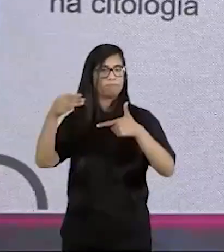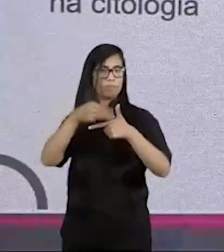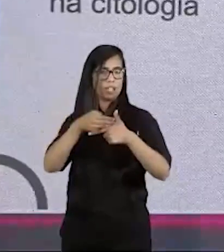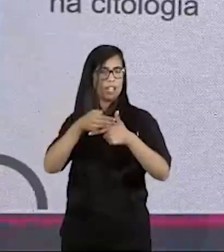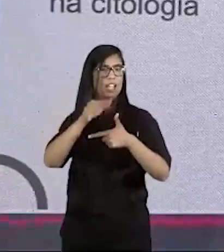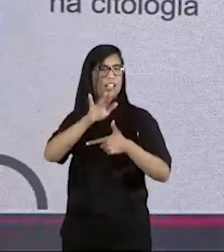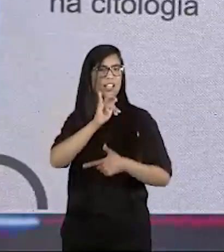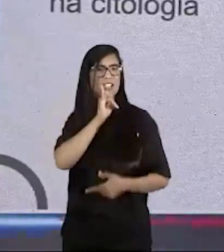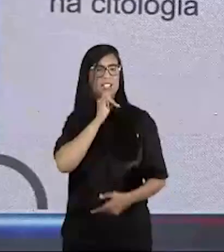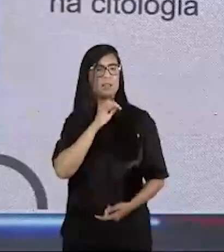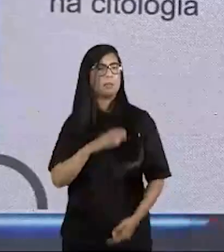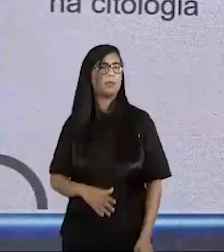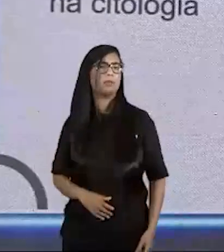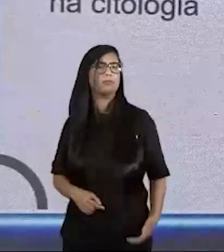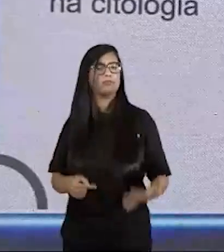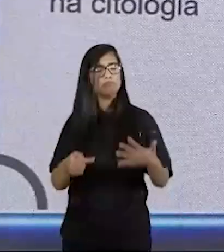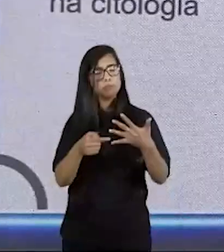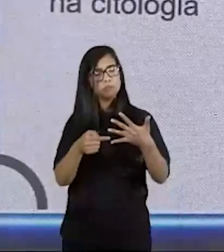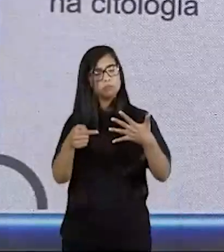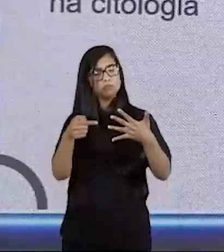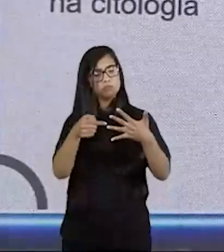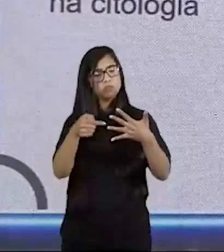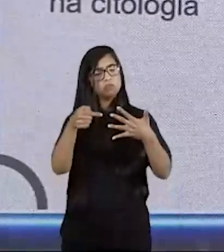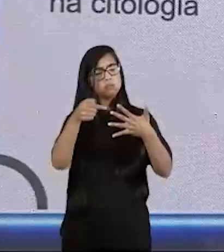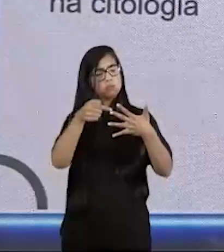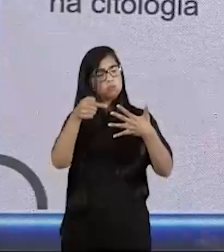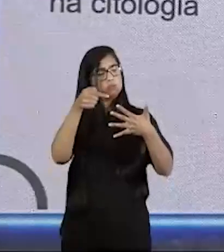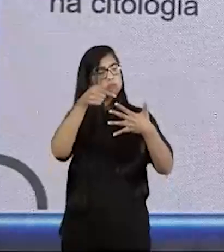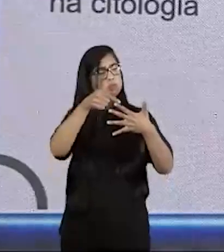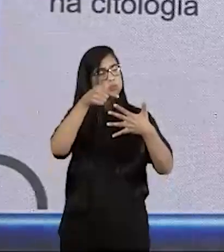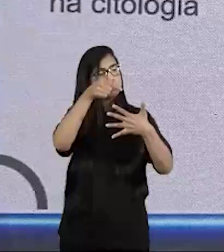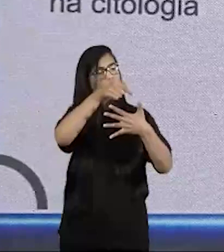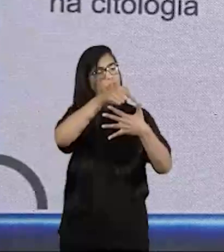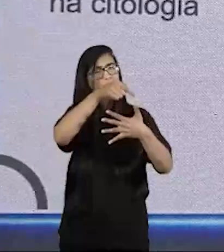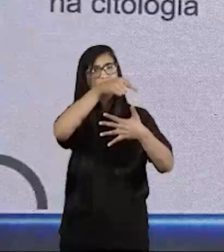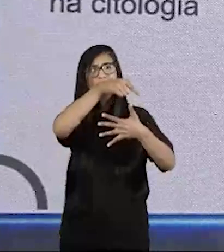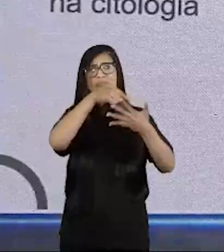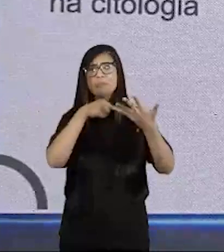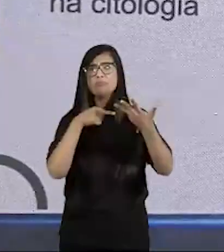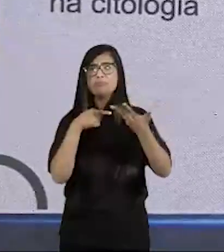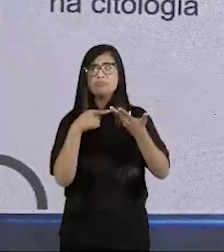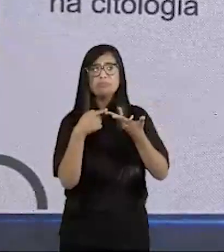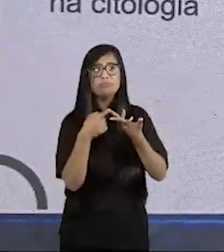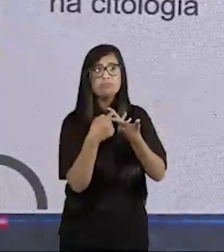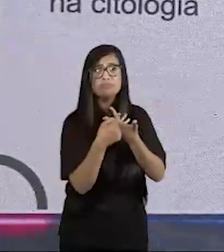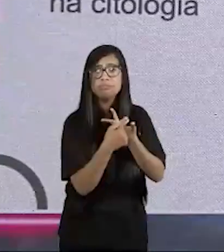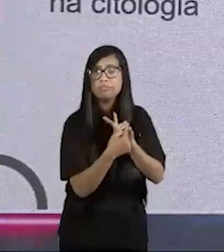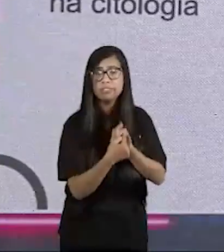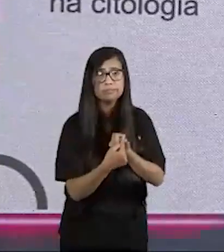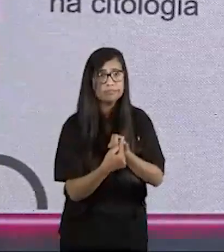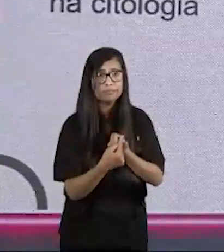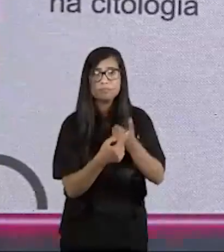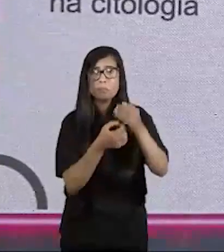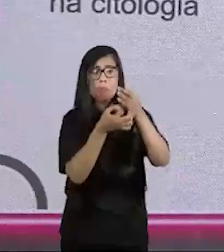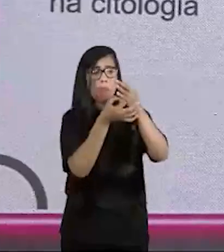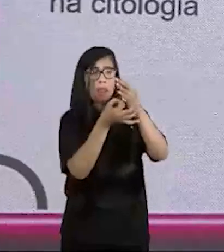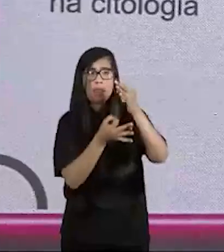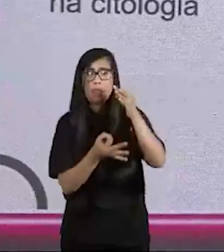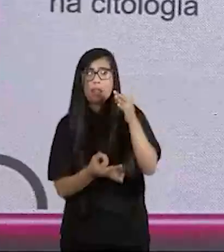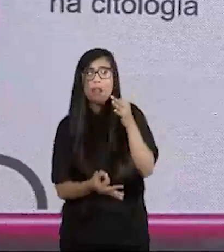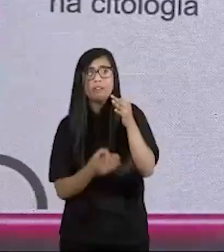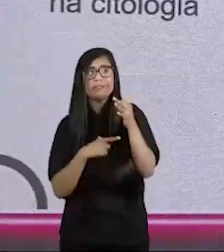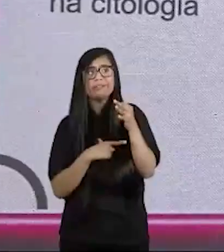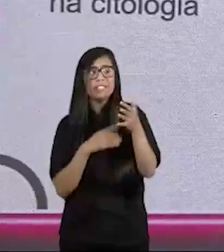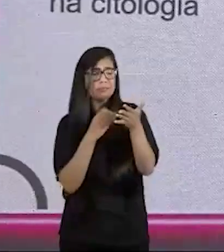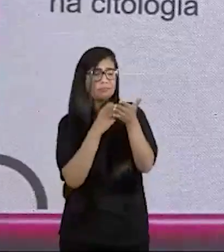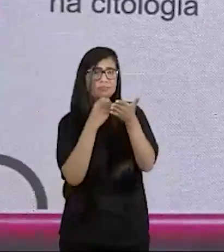tenho cocos, eu tenho malacésia, eu tenho leishmania, eu tenho esporotrix, mas tantas outras não. E